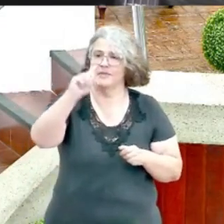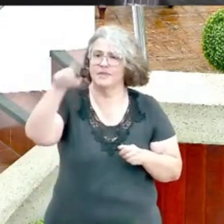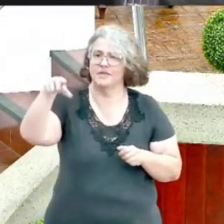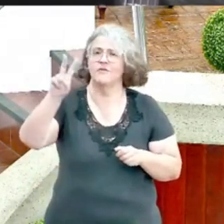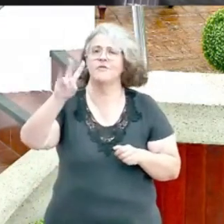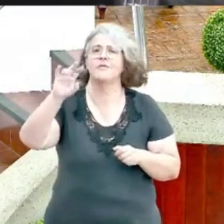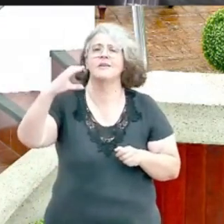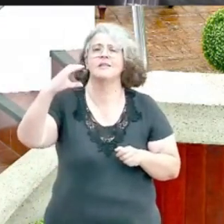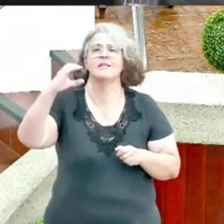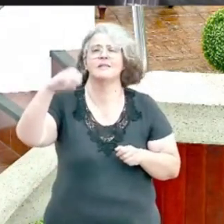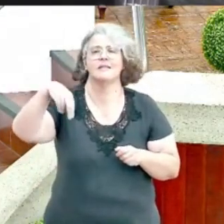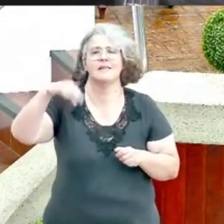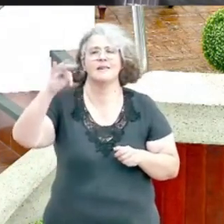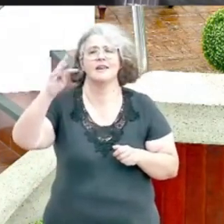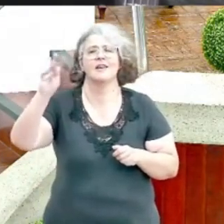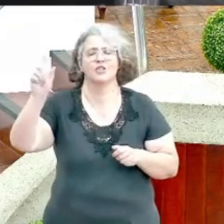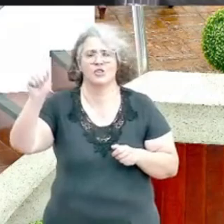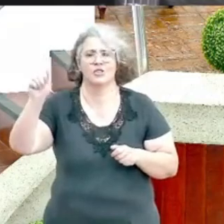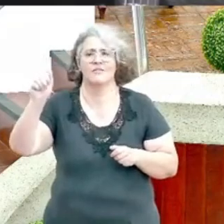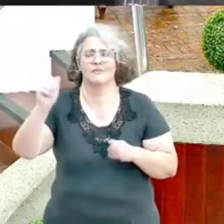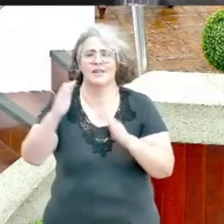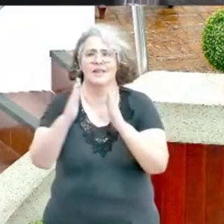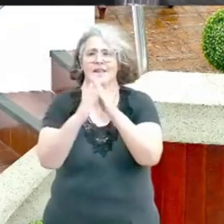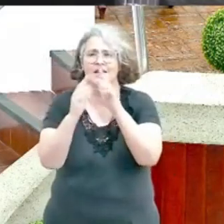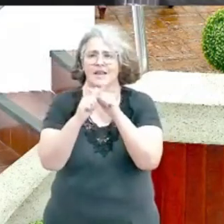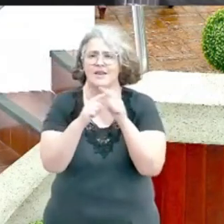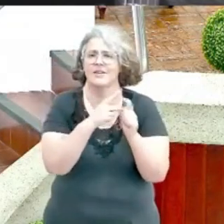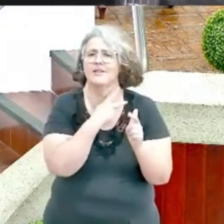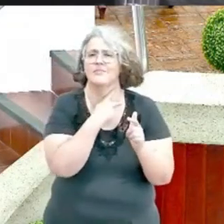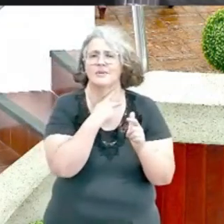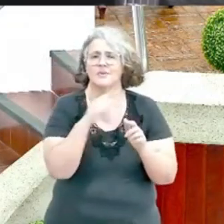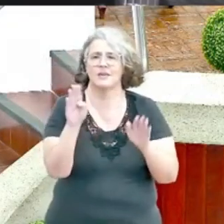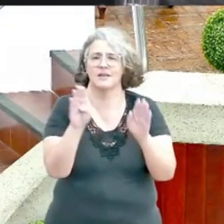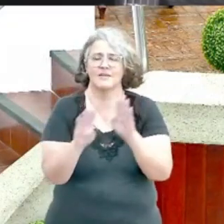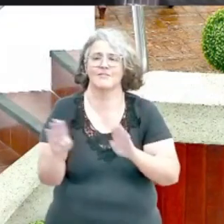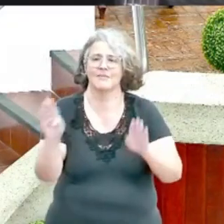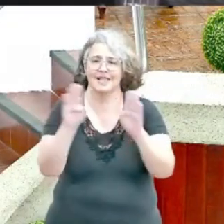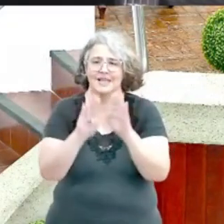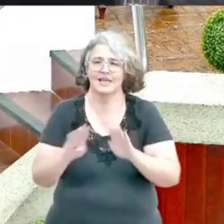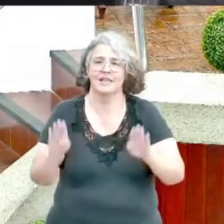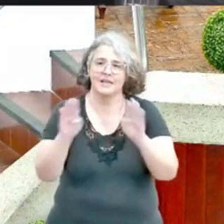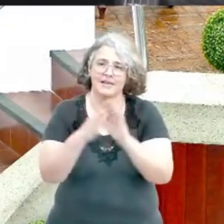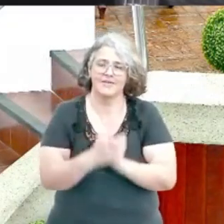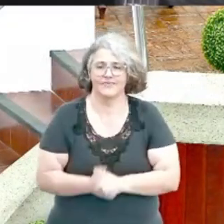plantador da Igreja Presbiteriana Betânia.